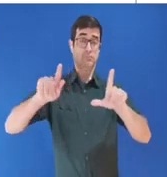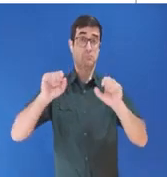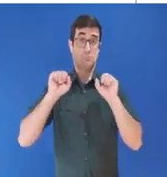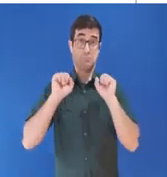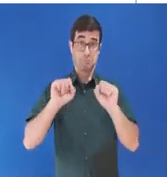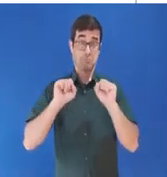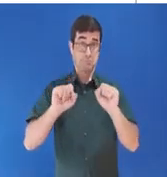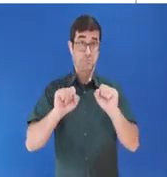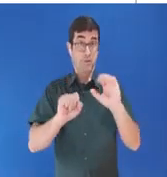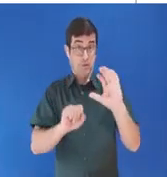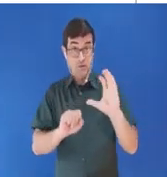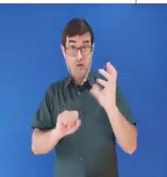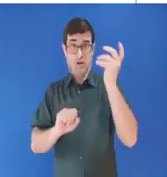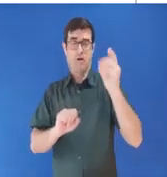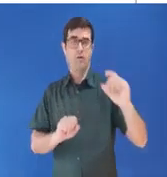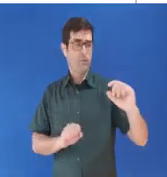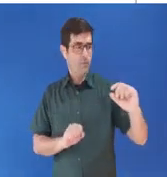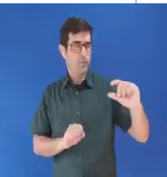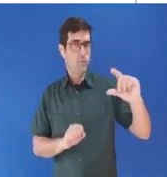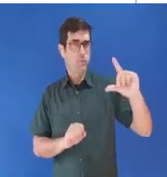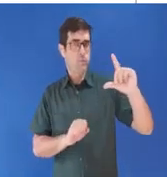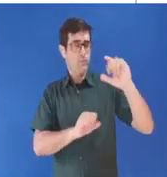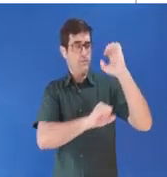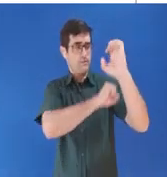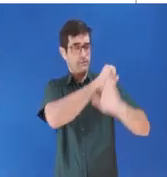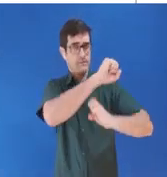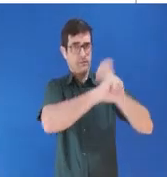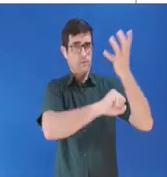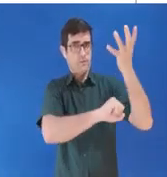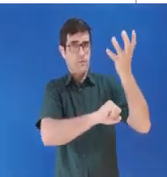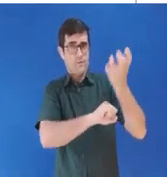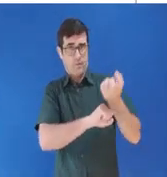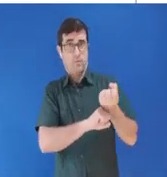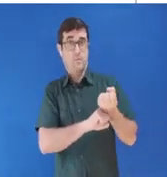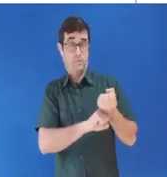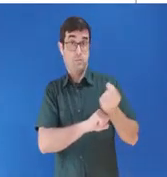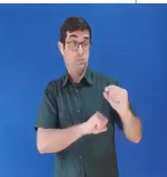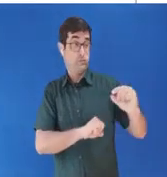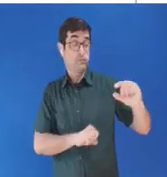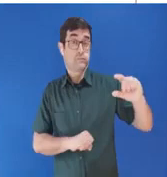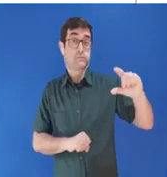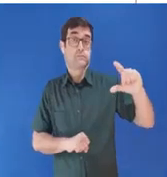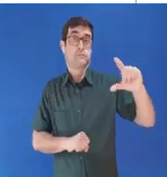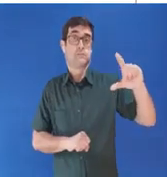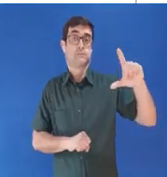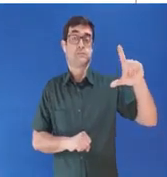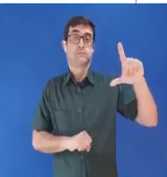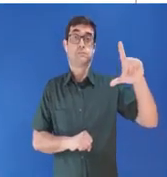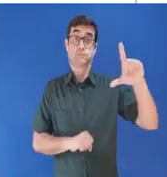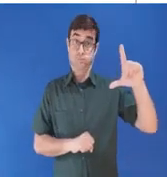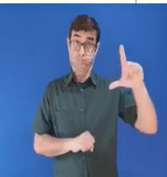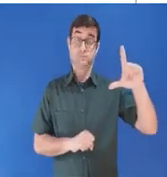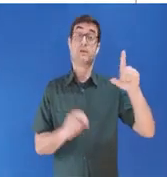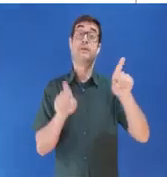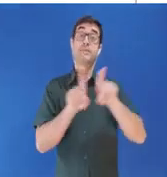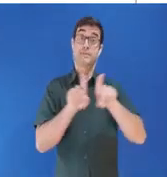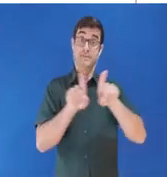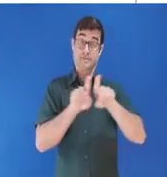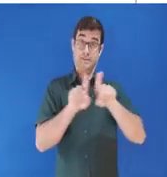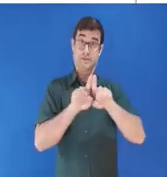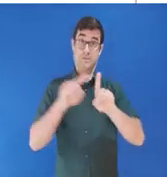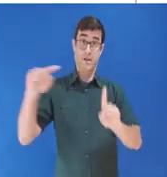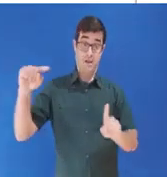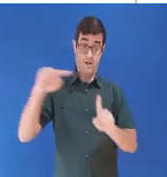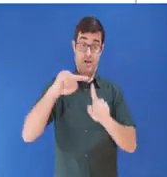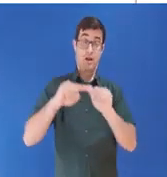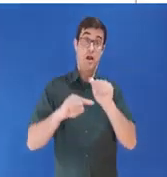de aumento na carga nuclear, da carga nuclear efetiva, consecutivamente da afinidade eletrônica,